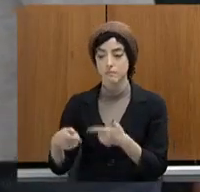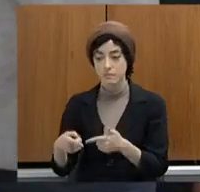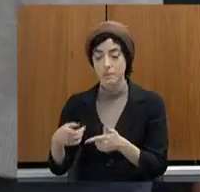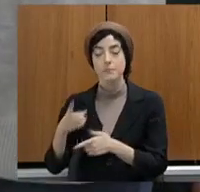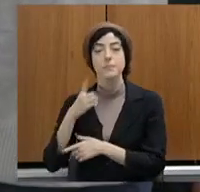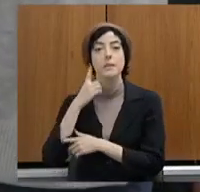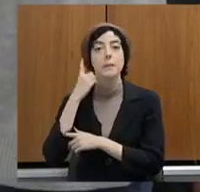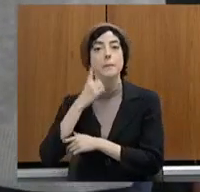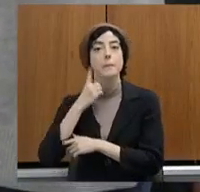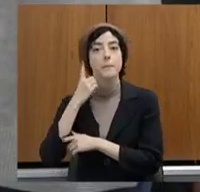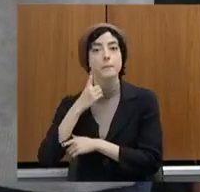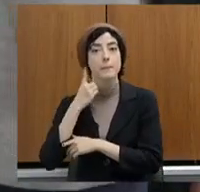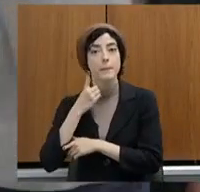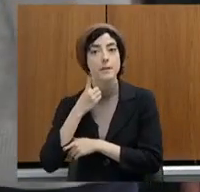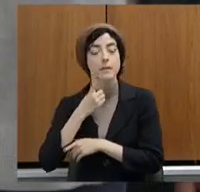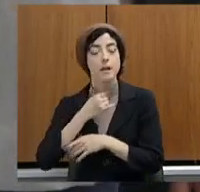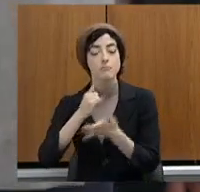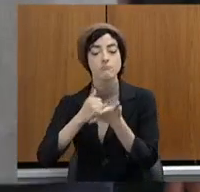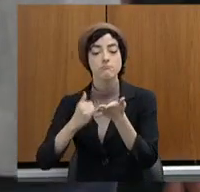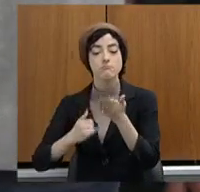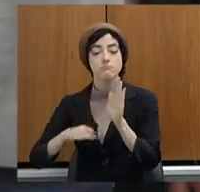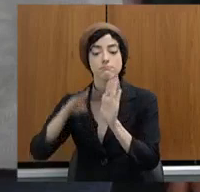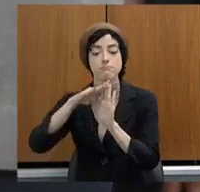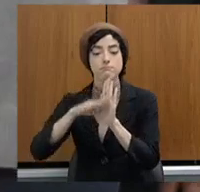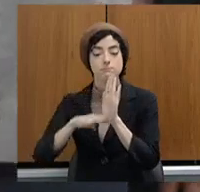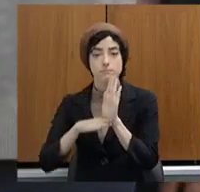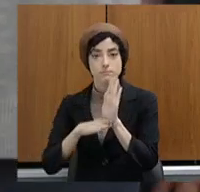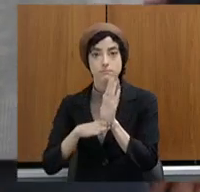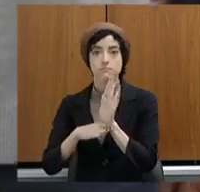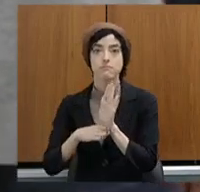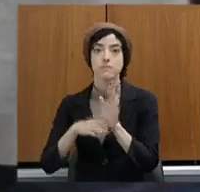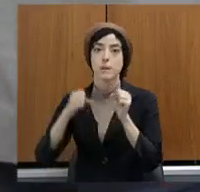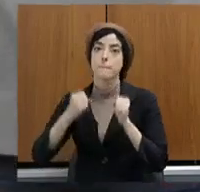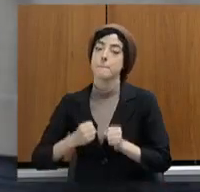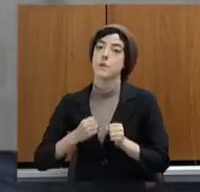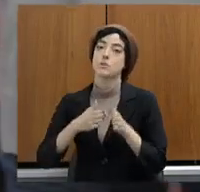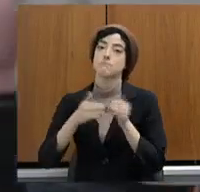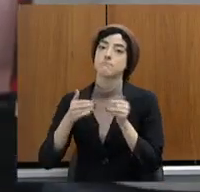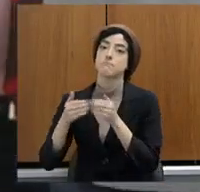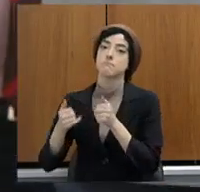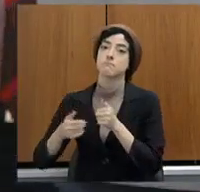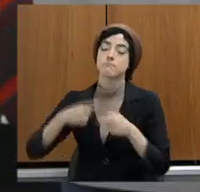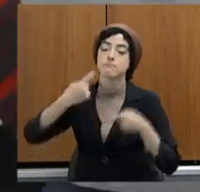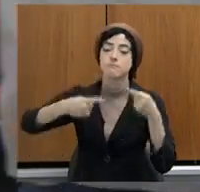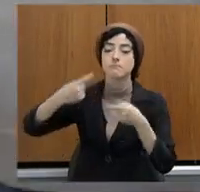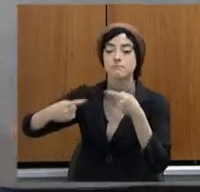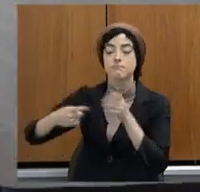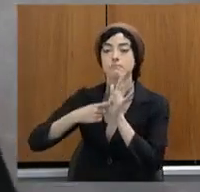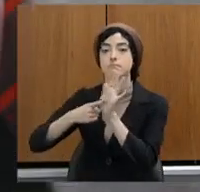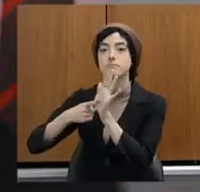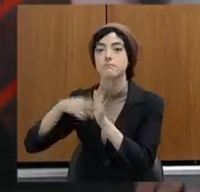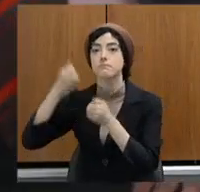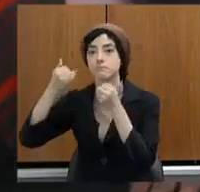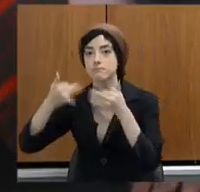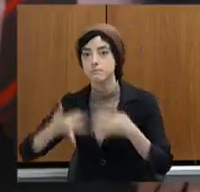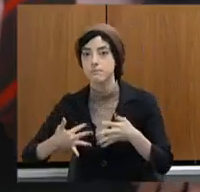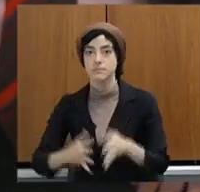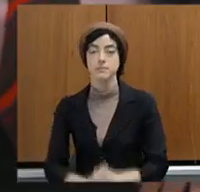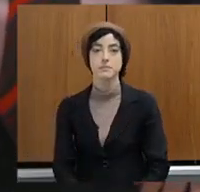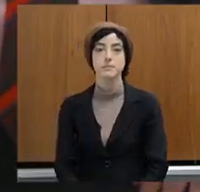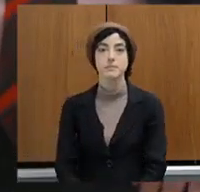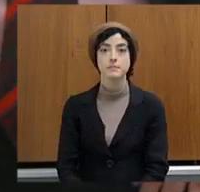parlamentares que desejarem fazer uso da palavra podem se inscrever pessoalmente junto à assessoria da comissão ou pelo chat do Zoom.